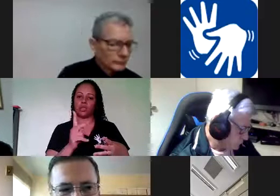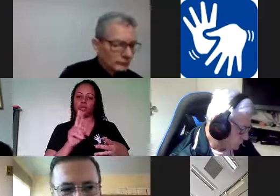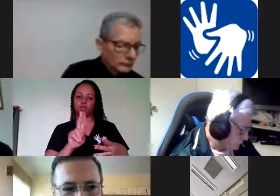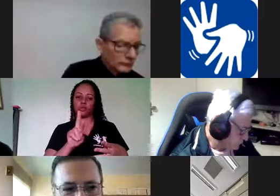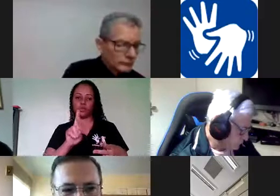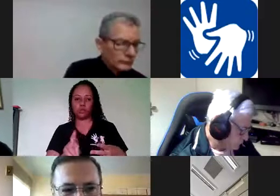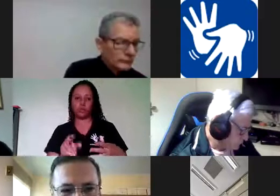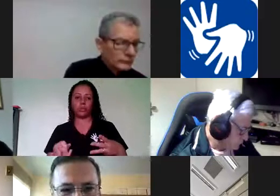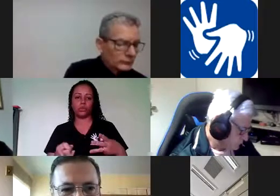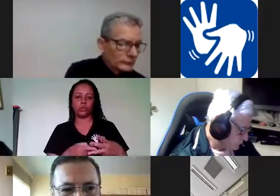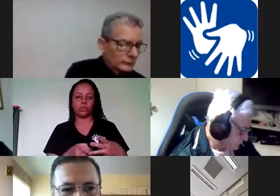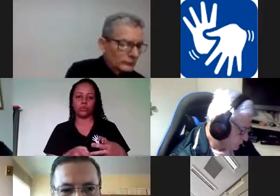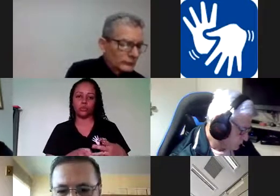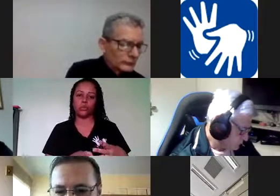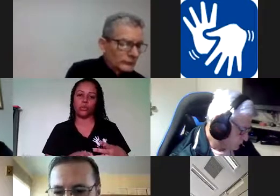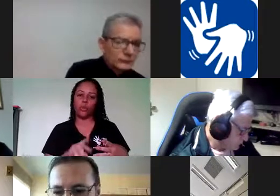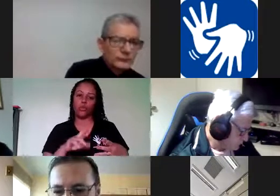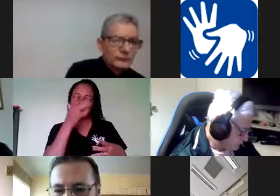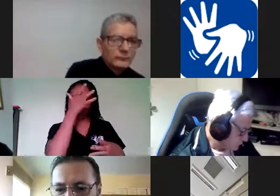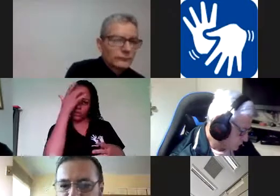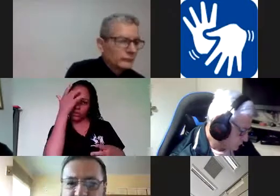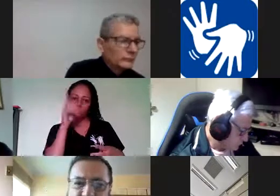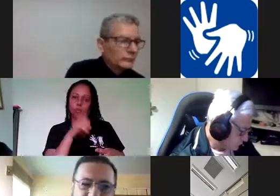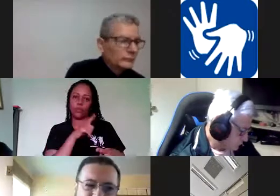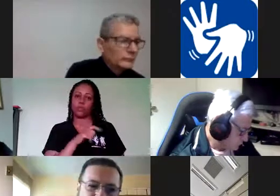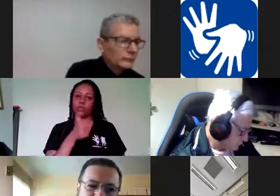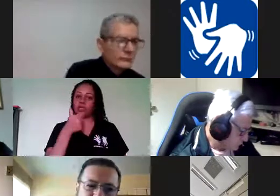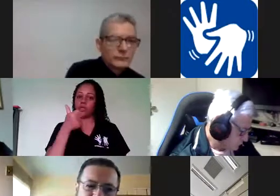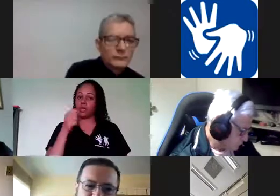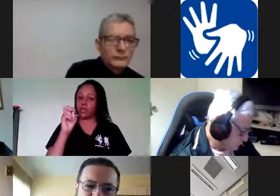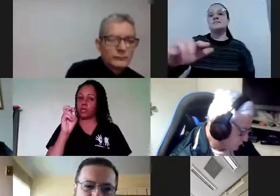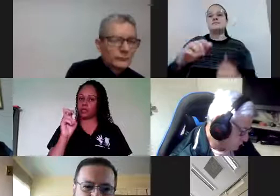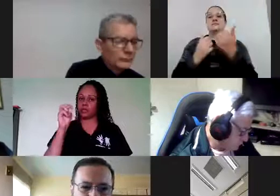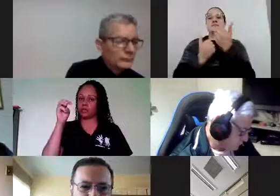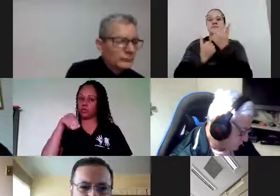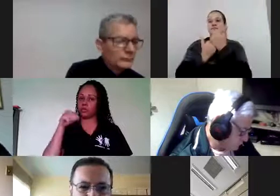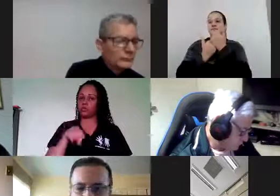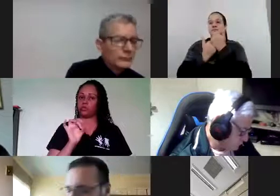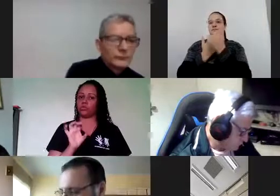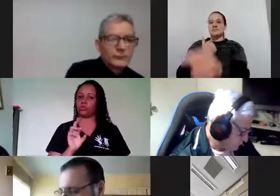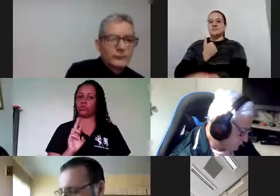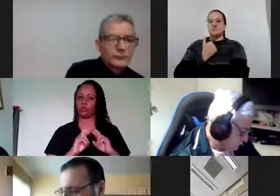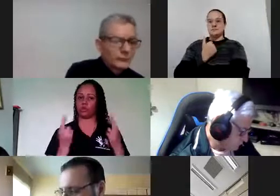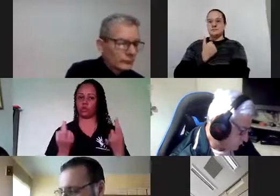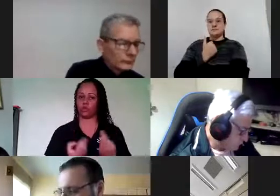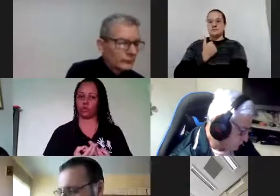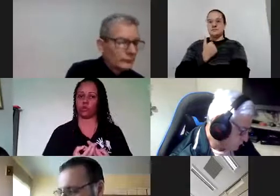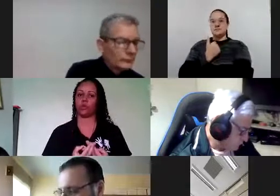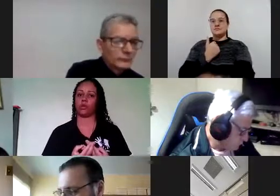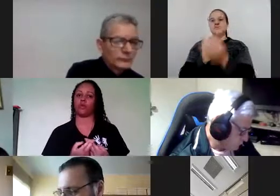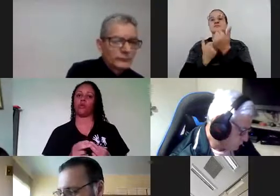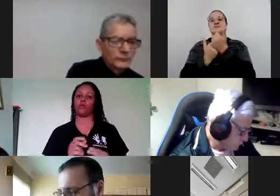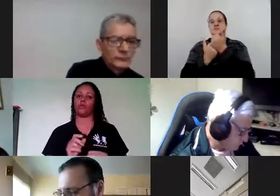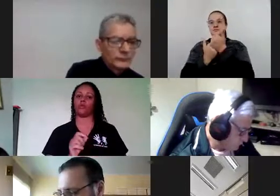só lembrando, gente, a gente tem só mais, né, 15 minutinhos no máximo aí de reunião. A nossa reunião está programada para